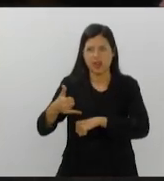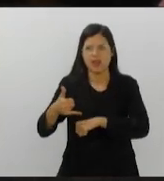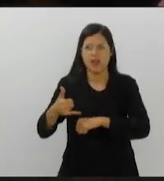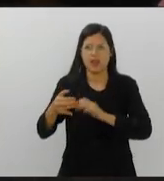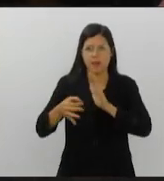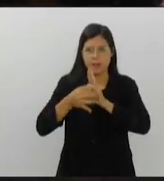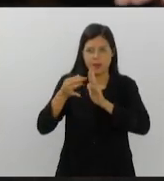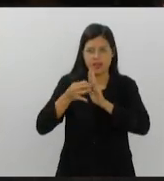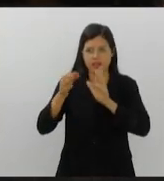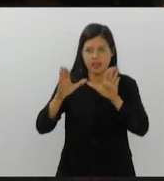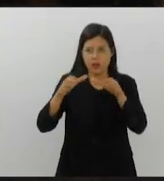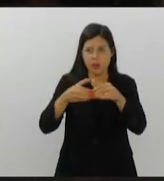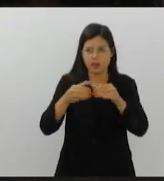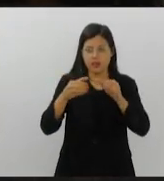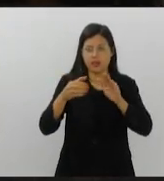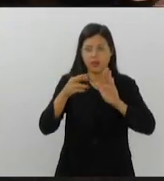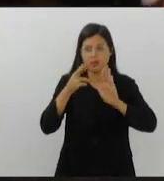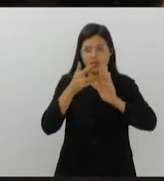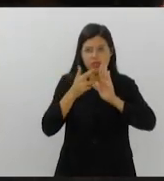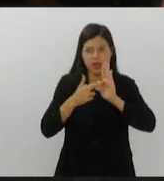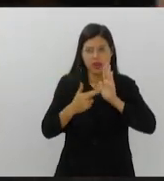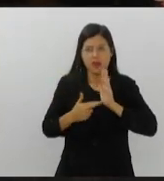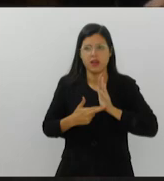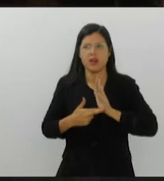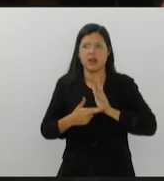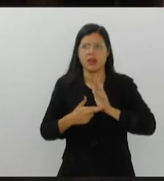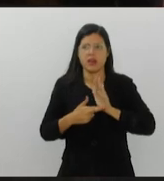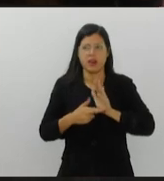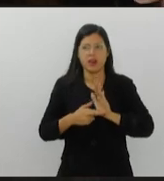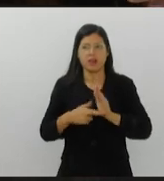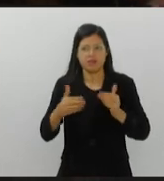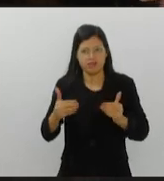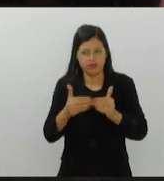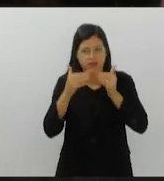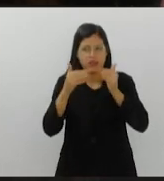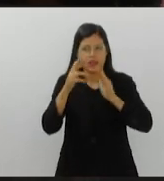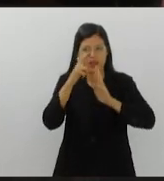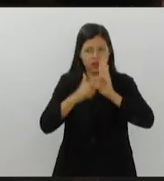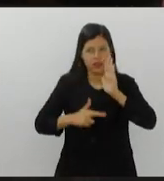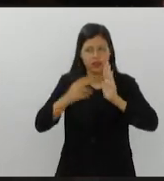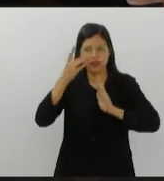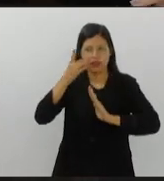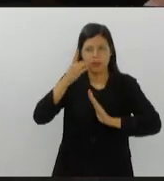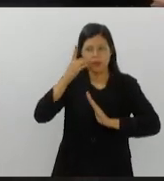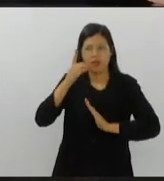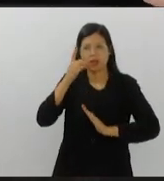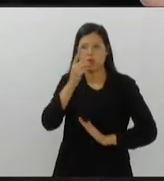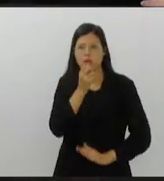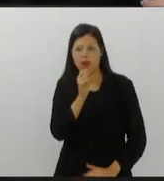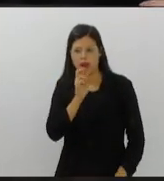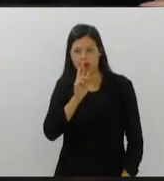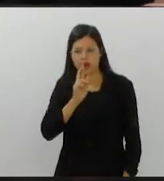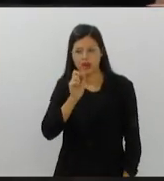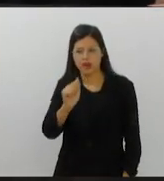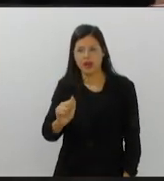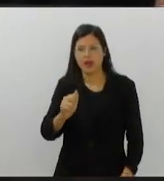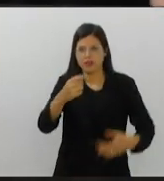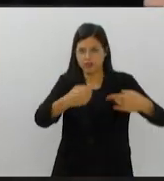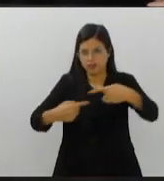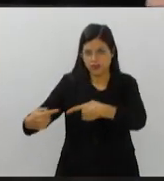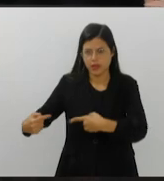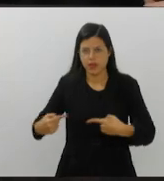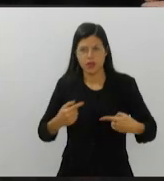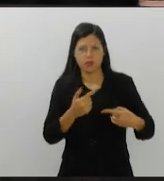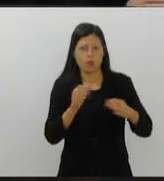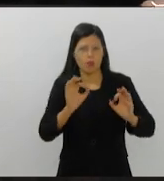Parecer da Comissão de Normas Internas e Proposições Externas favorável, relatoria do deputado Rodrigo Amorim. Em discussão, não havendo quem